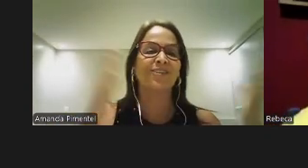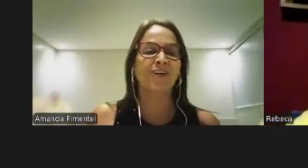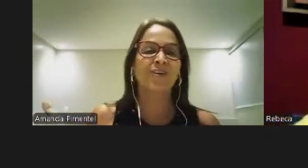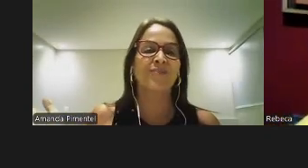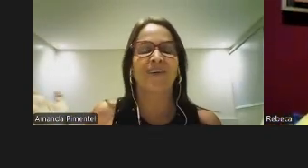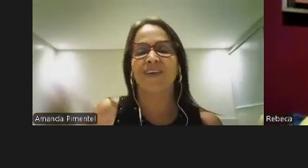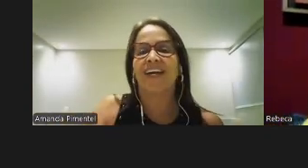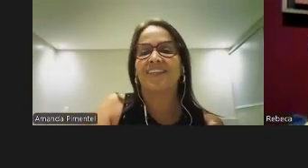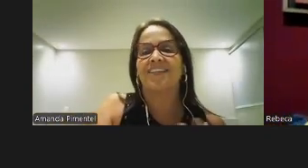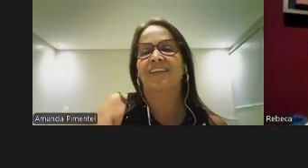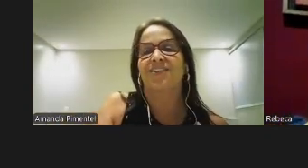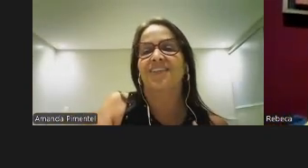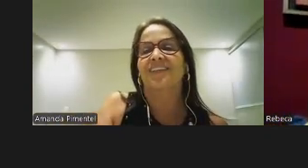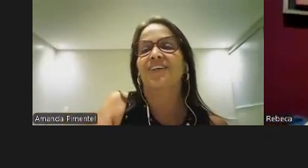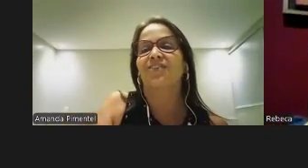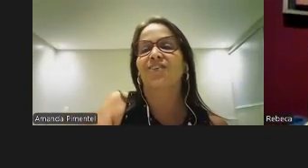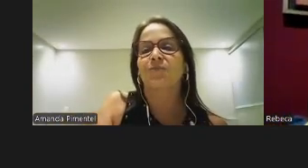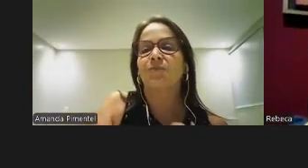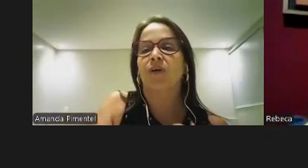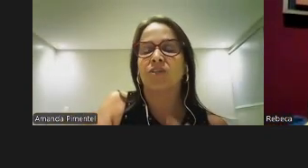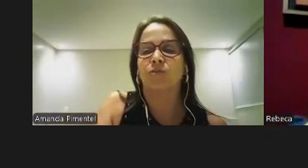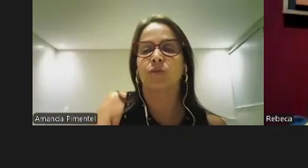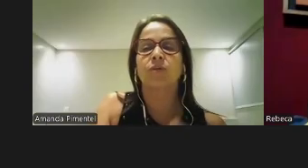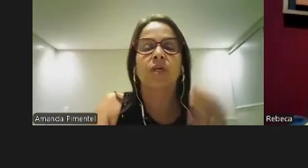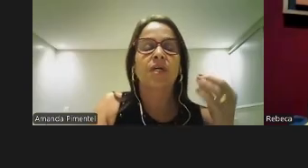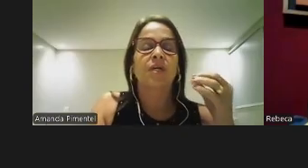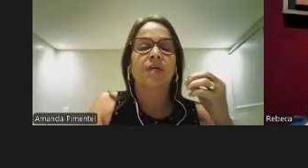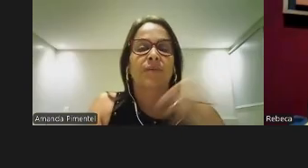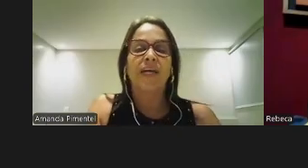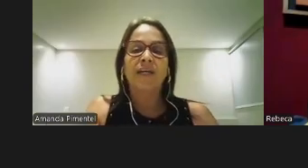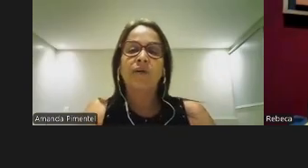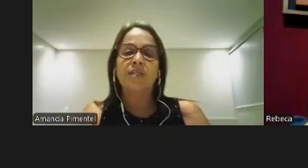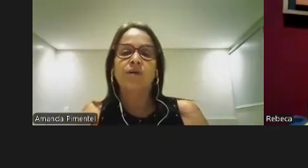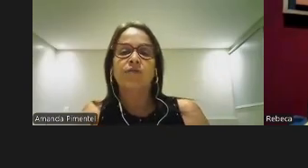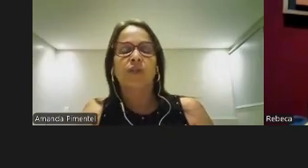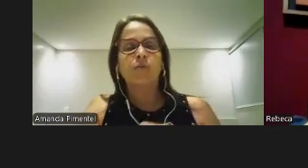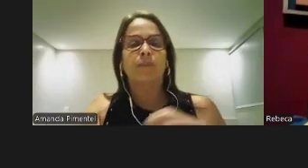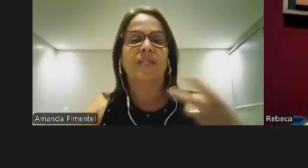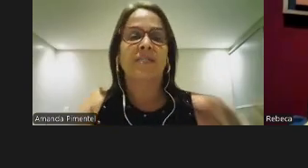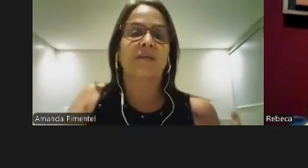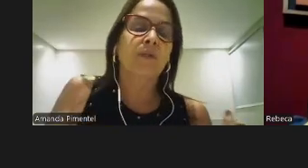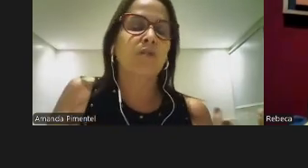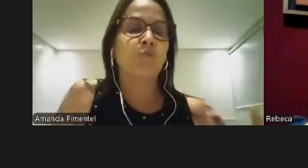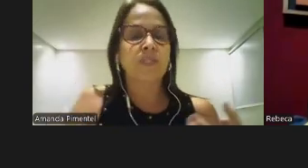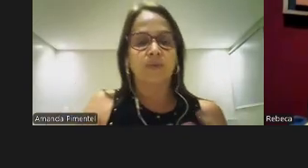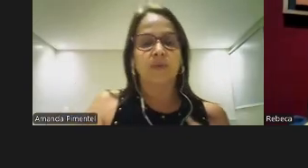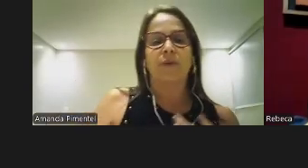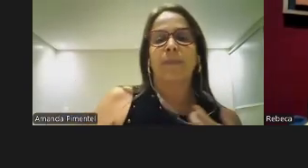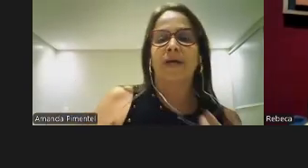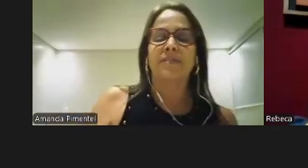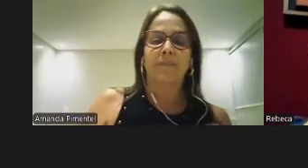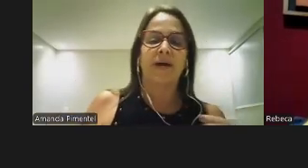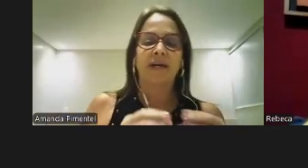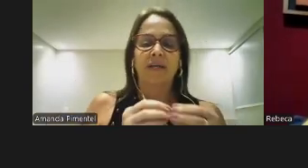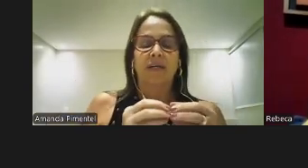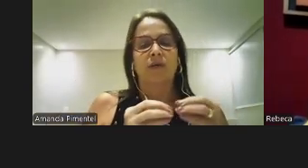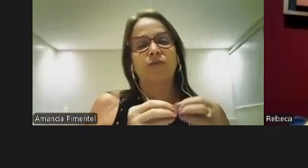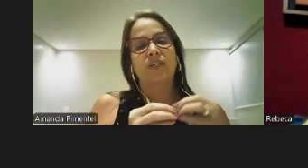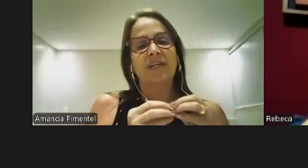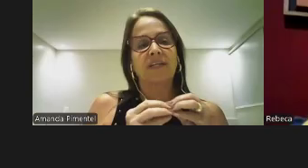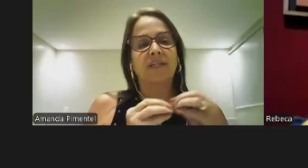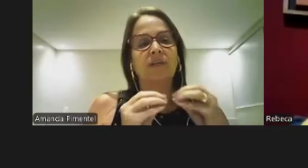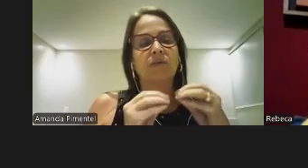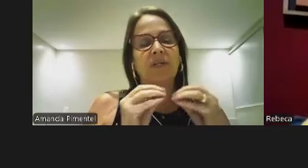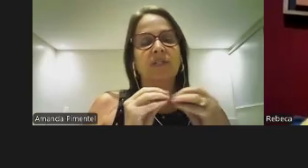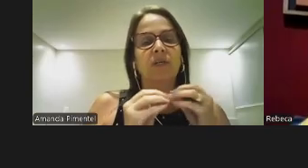mas a coisa ficou maior, graças a Deus. Então, vamos embora junto. E aí eu resolvi, como apareceram outras pessoas para participar,